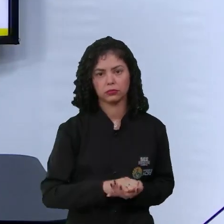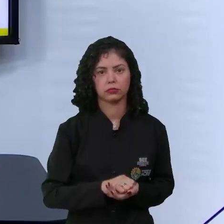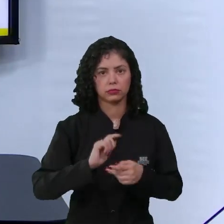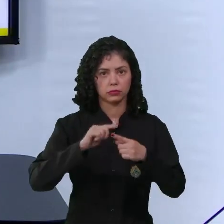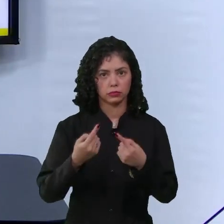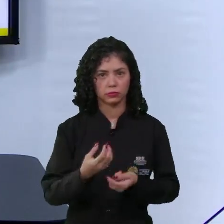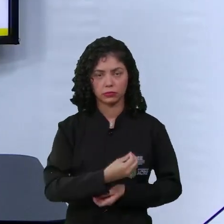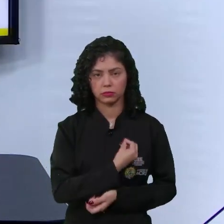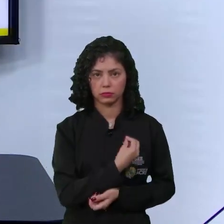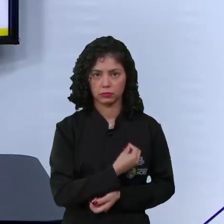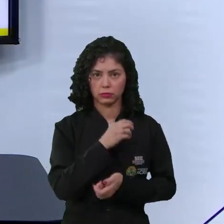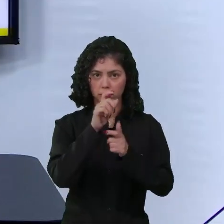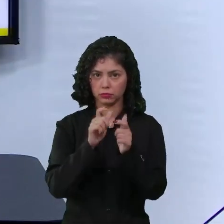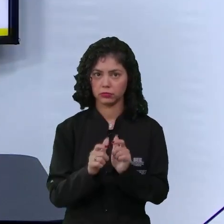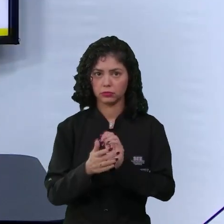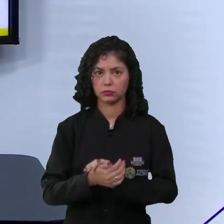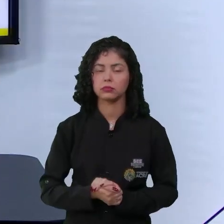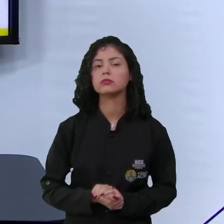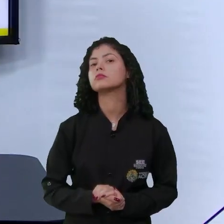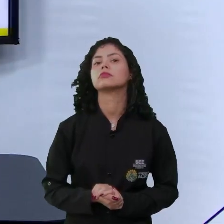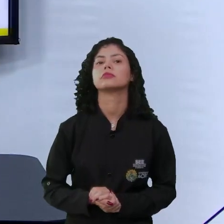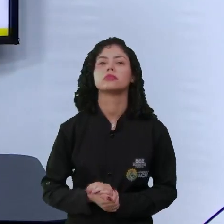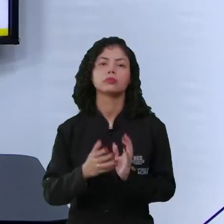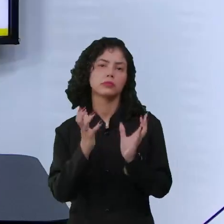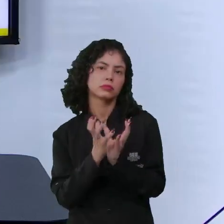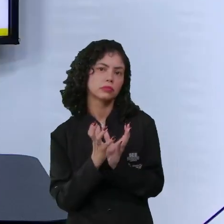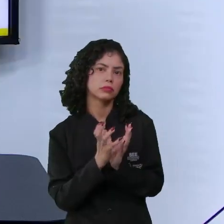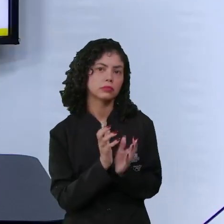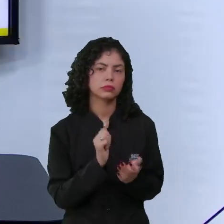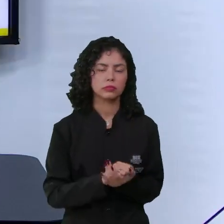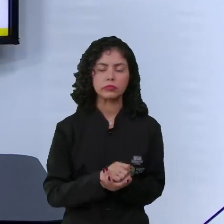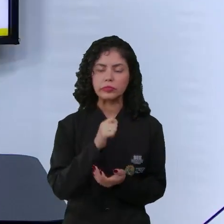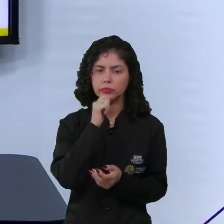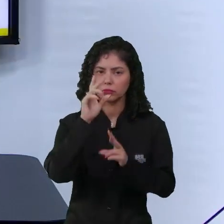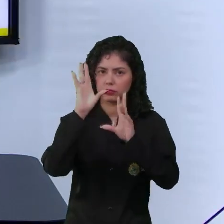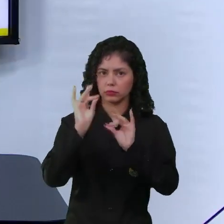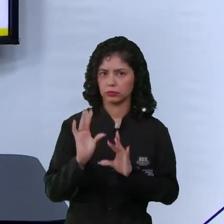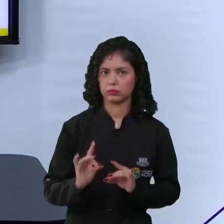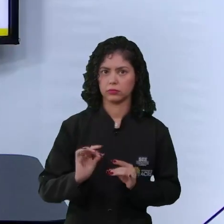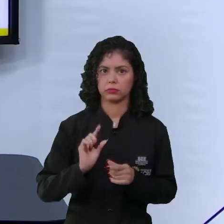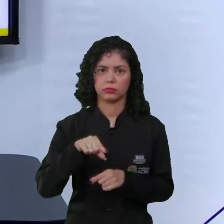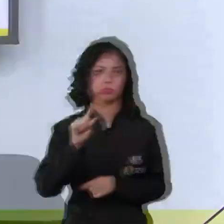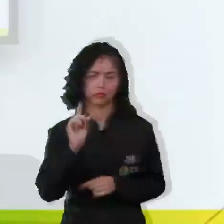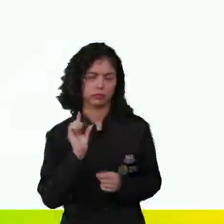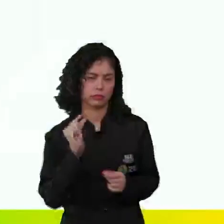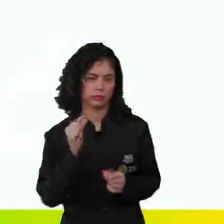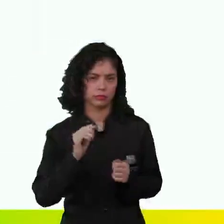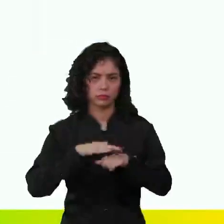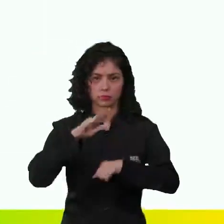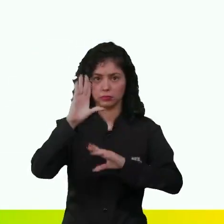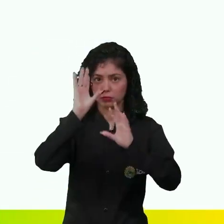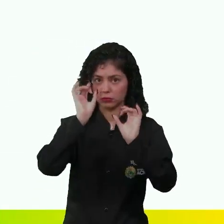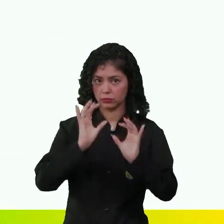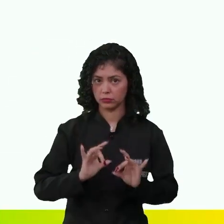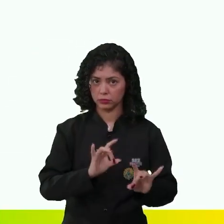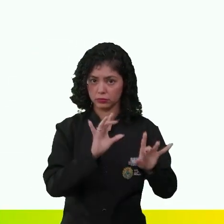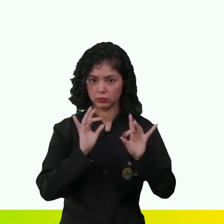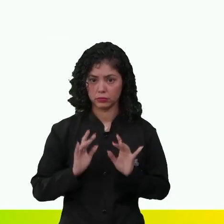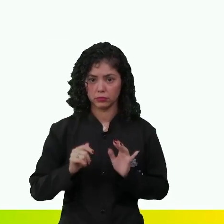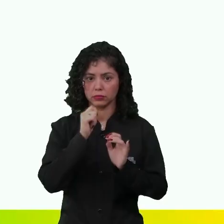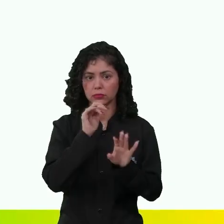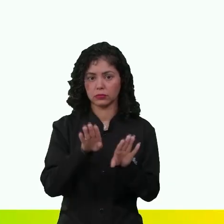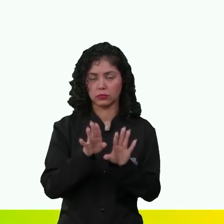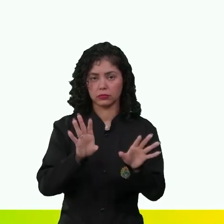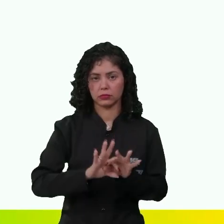uma vivência local. A clássica vai vir de um aspecto um pouco mais técnico, a contemporânea desse aspecto